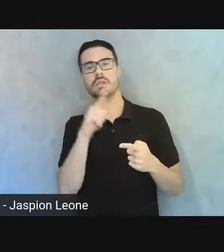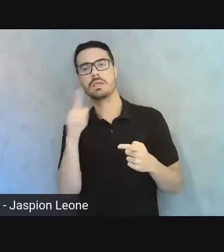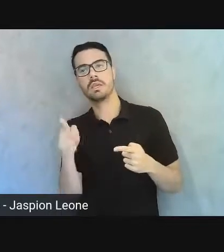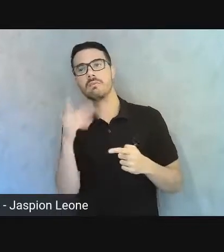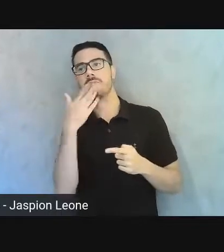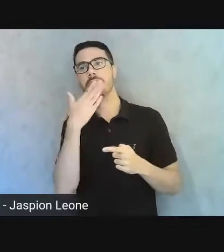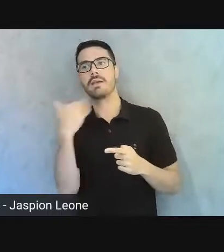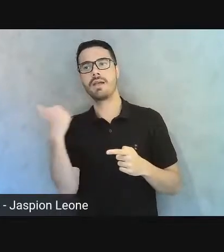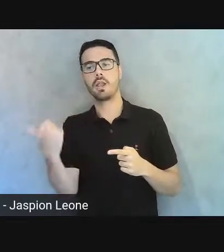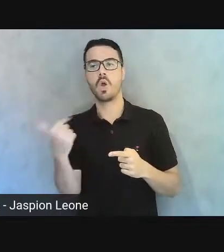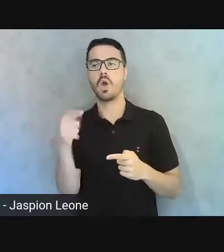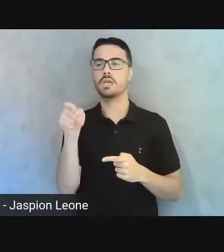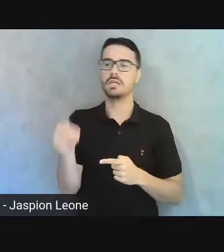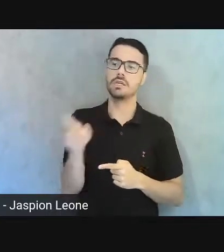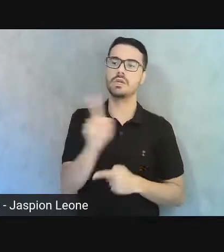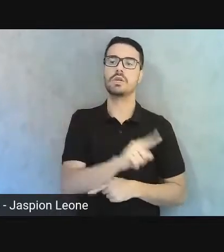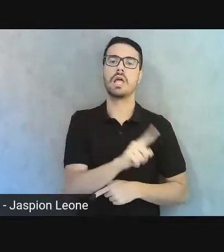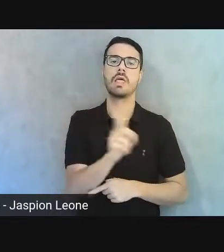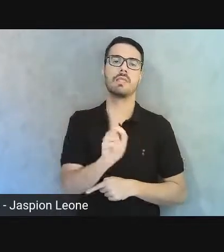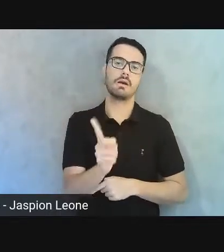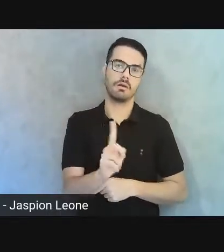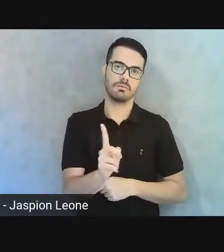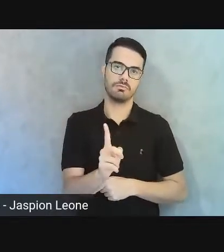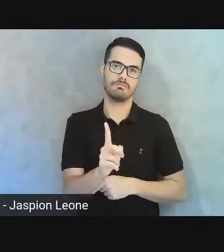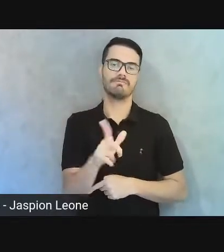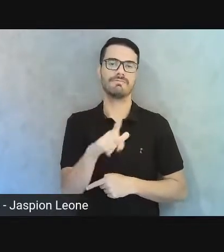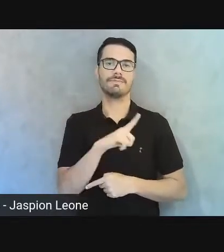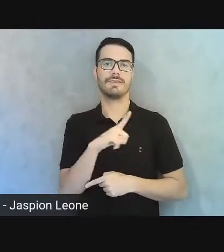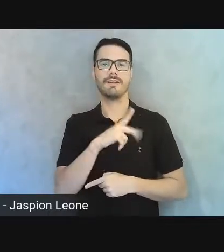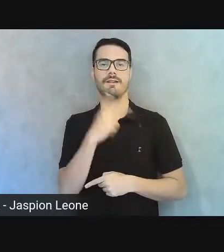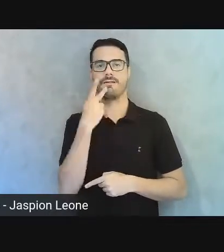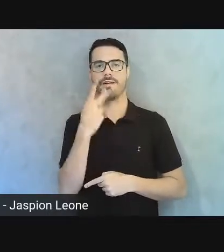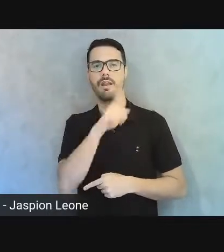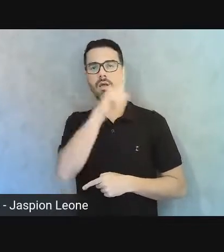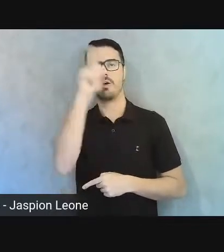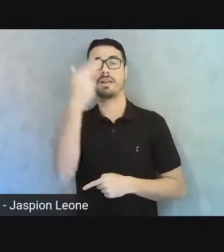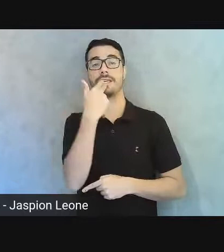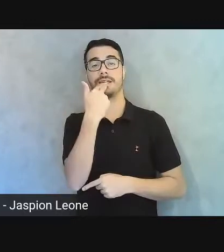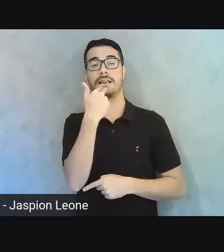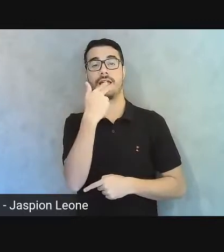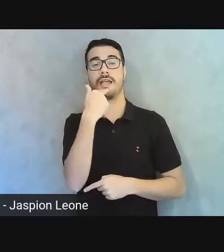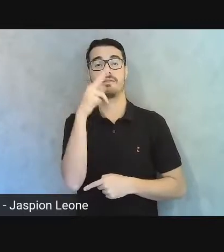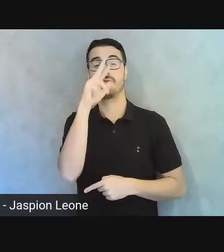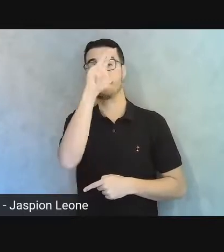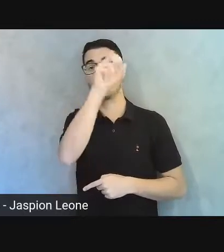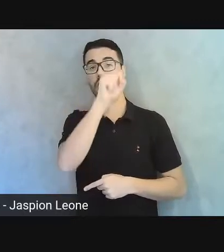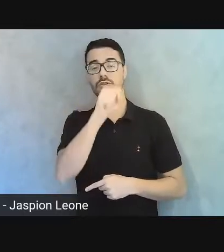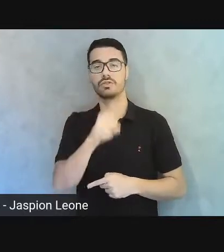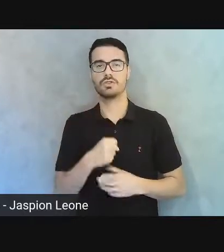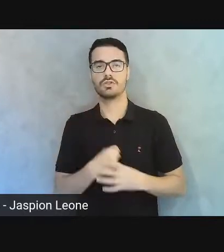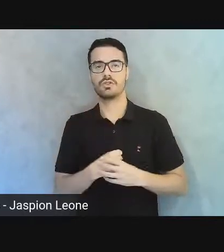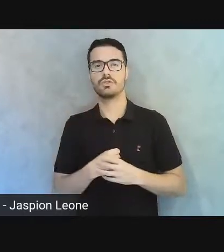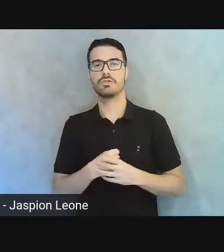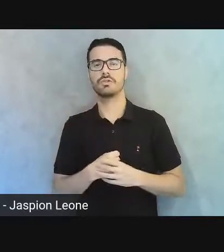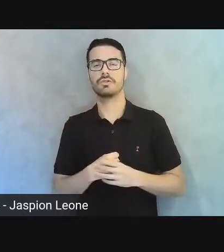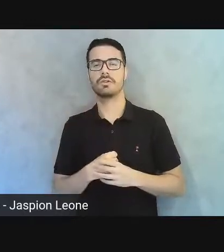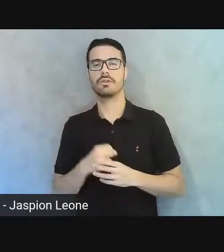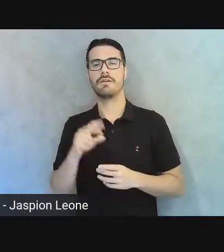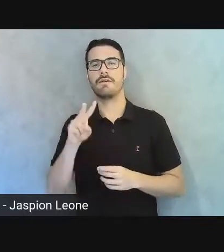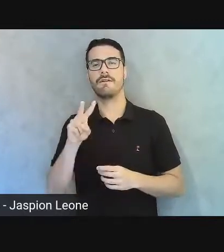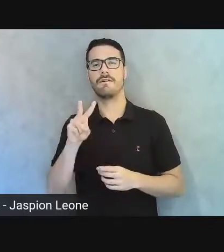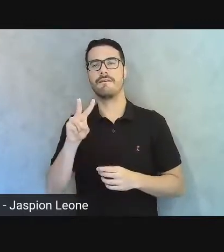Qual o valor do dinheiro, né? Existe uma expressão inglesa muito forte, que é a cultura do value for